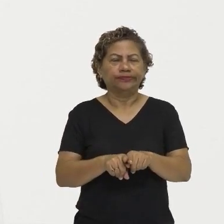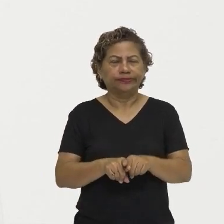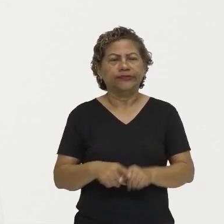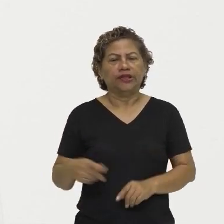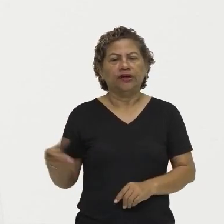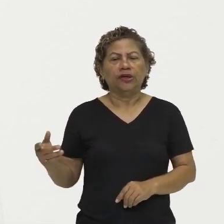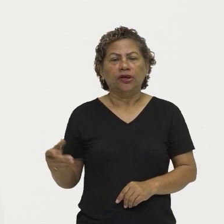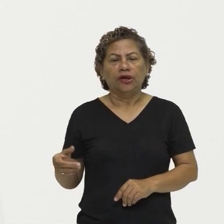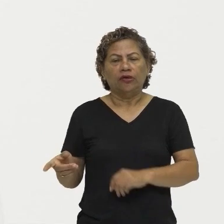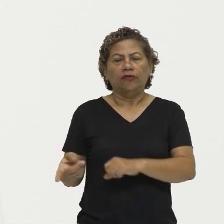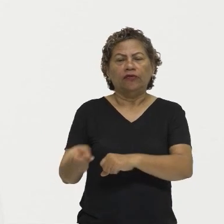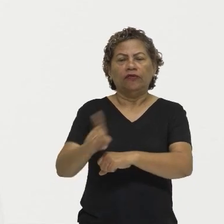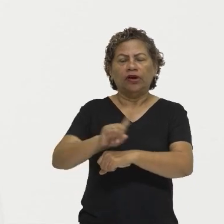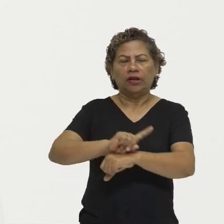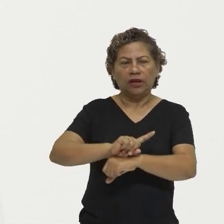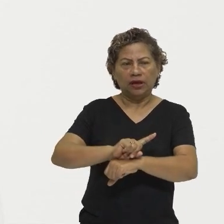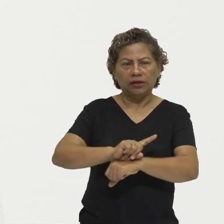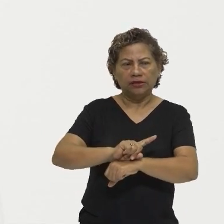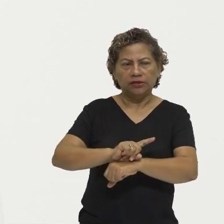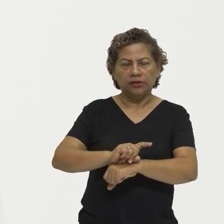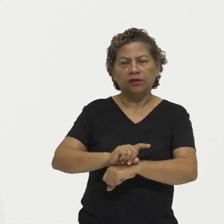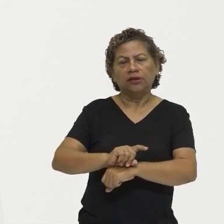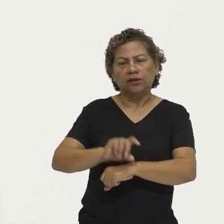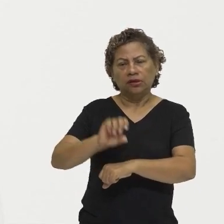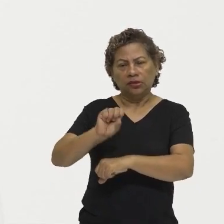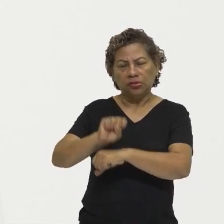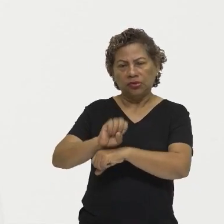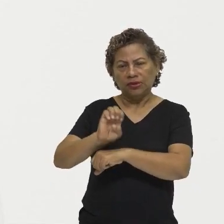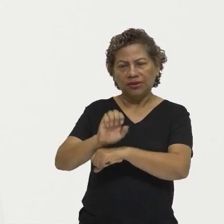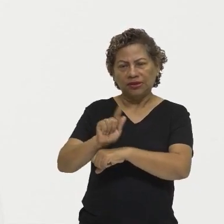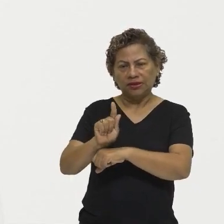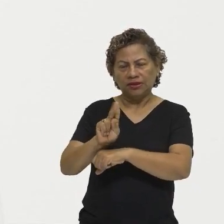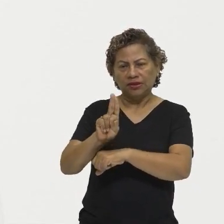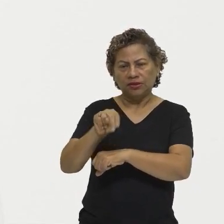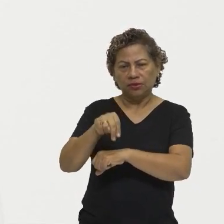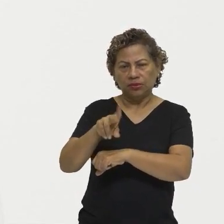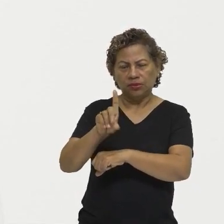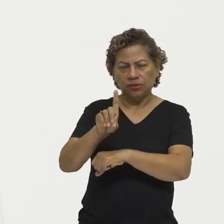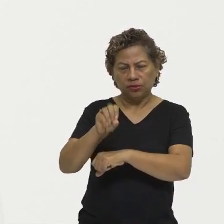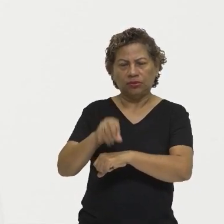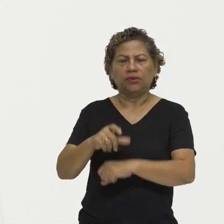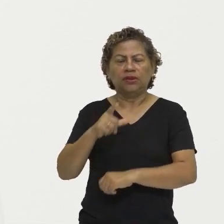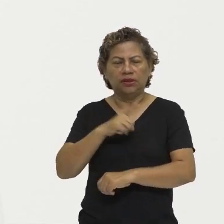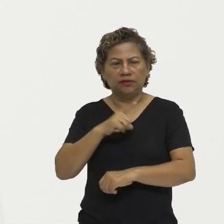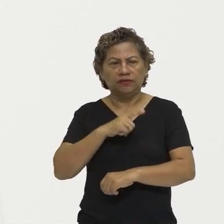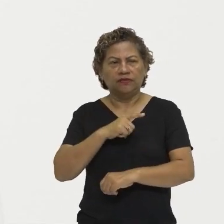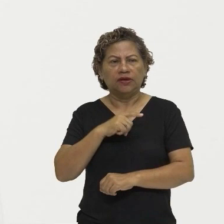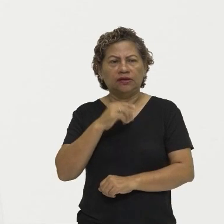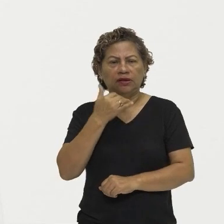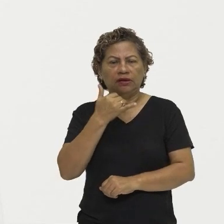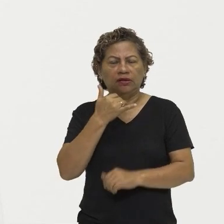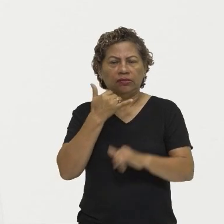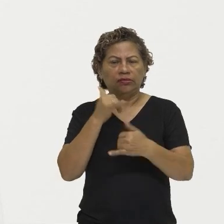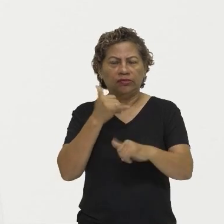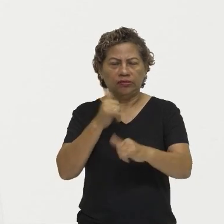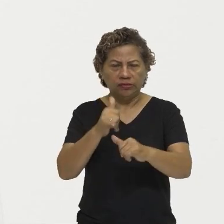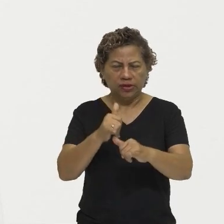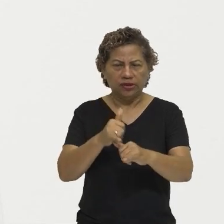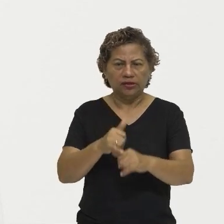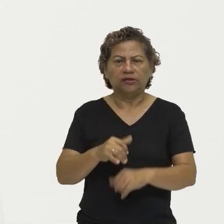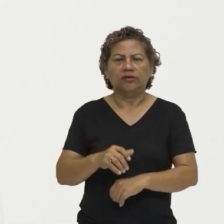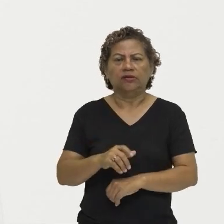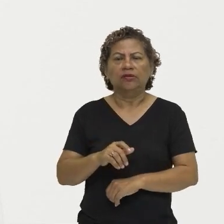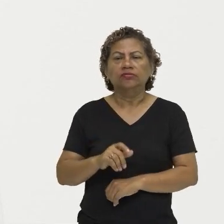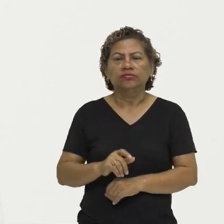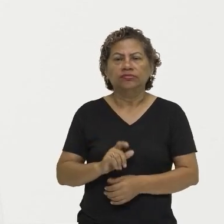segundo. Então, pessoal, se esse corpo está a uma determinada altura do chão, ele tem energia potencial gravitacional. Se